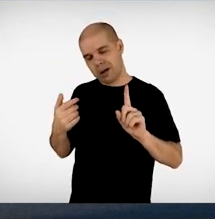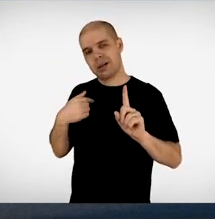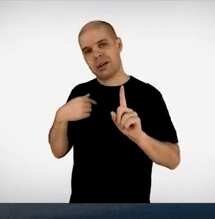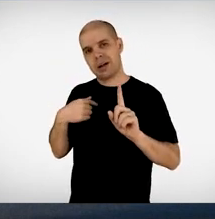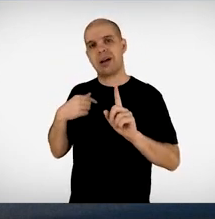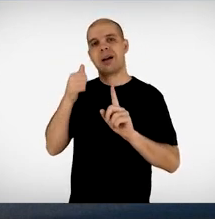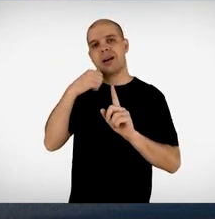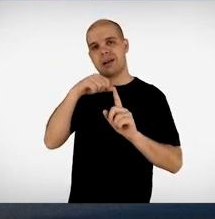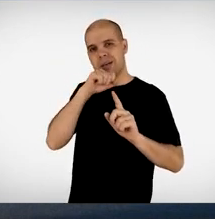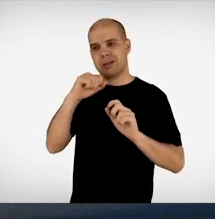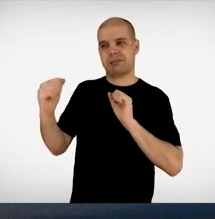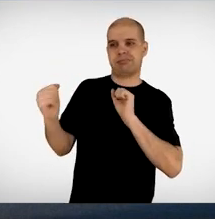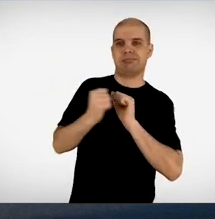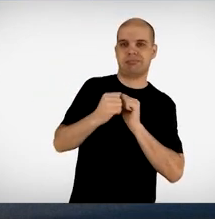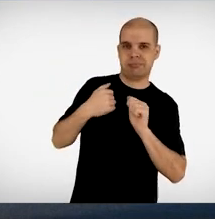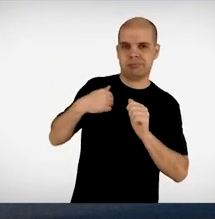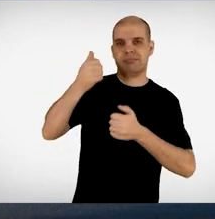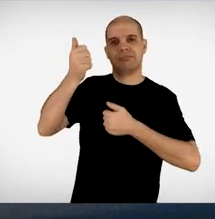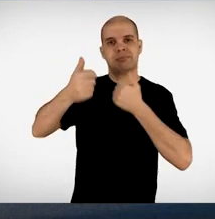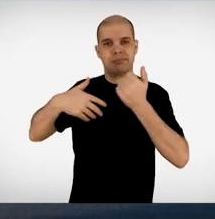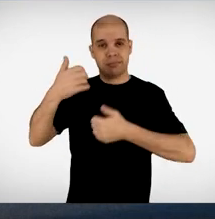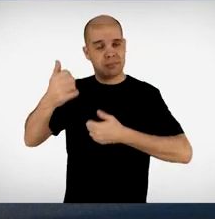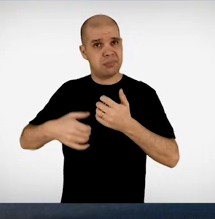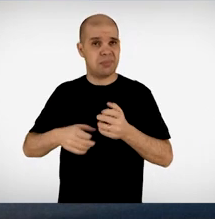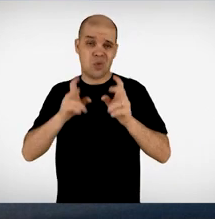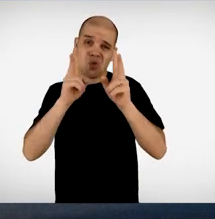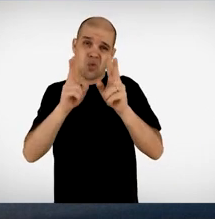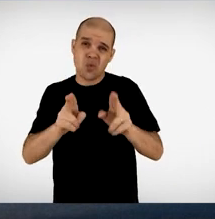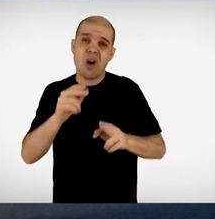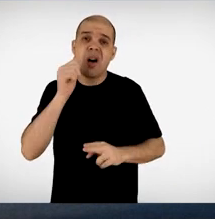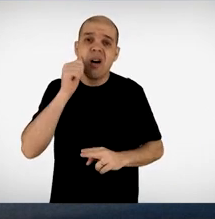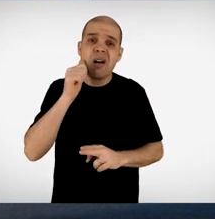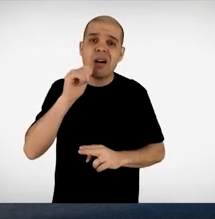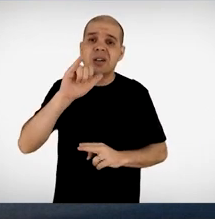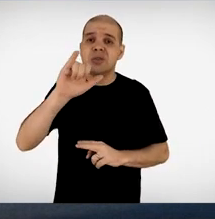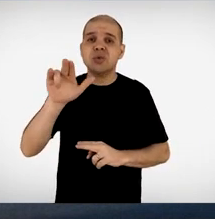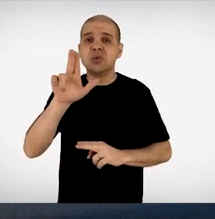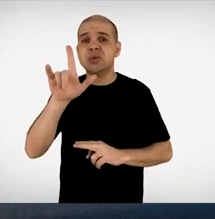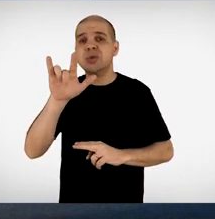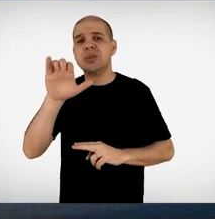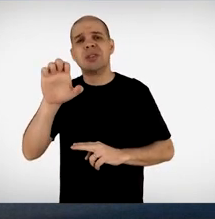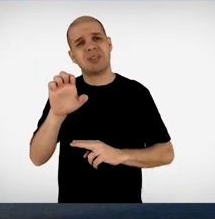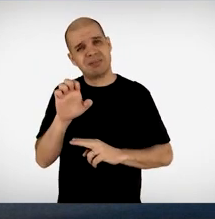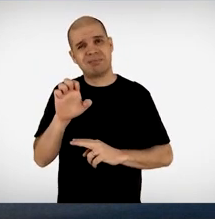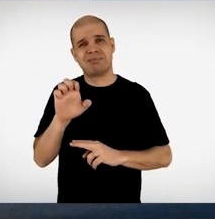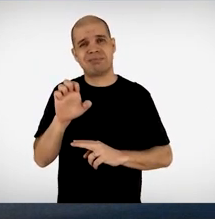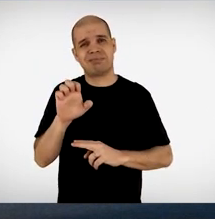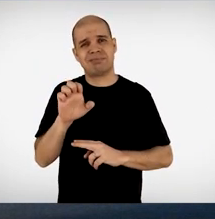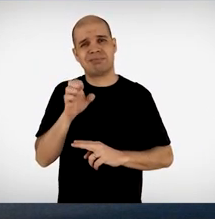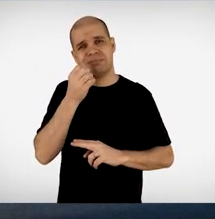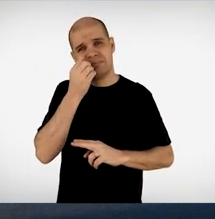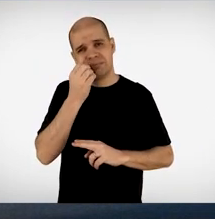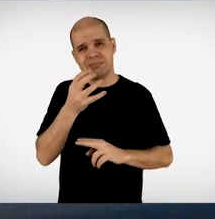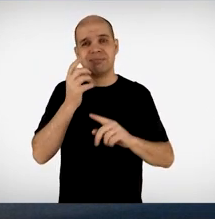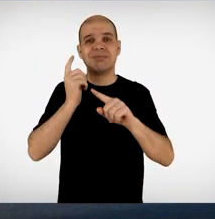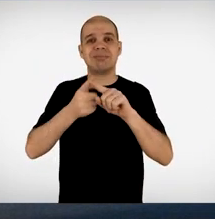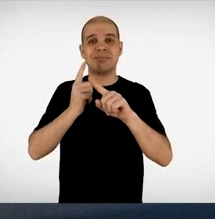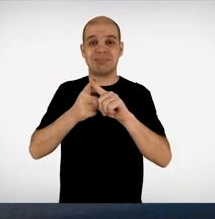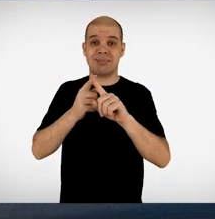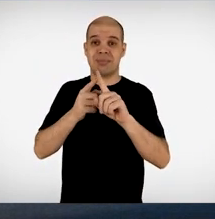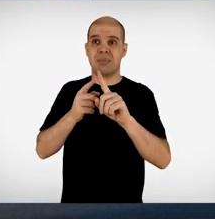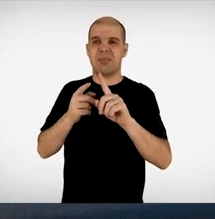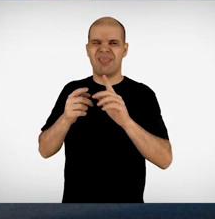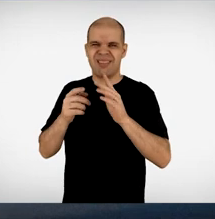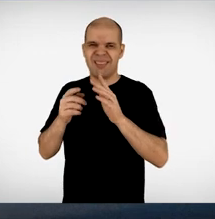mãe. Eu acho que no filme a mãe dela aparece pouco, mas ela aparece como essa pessoa que está ali, né? E está ali, eu acho